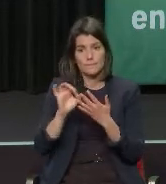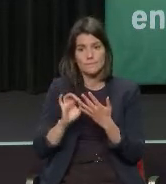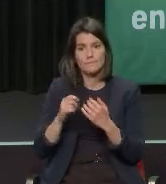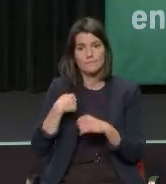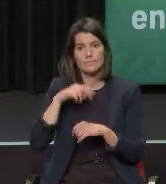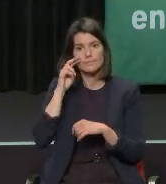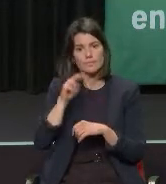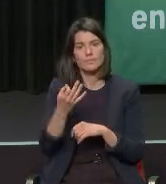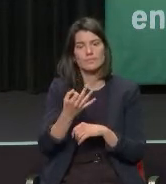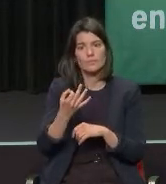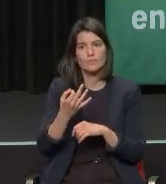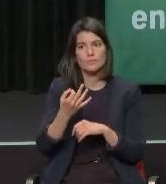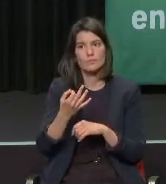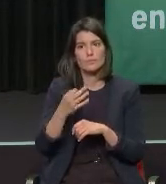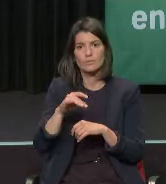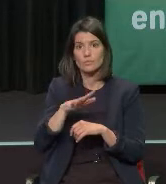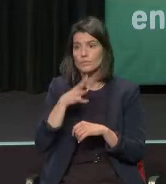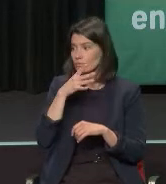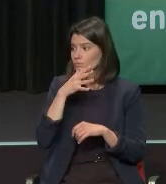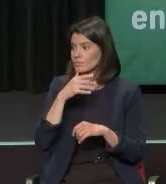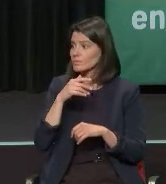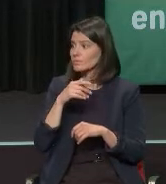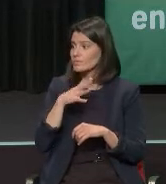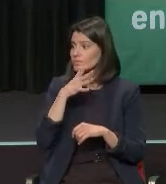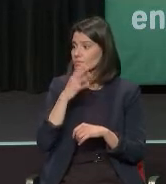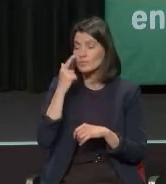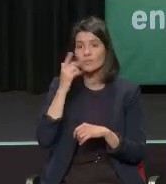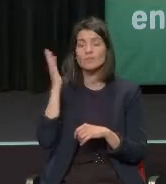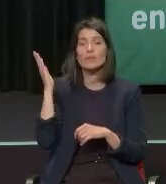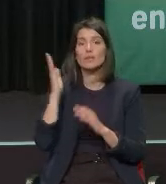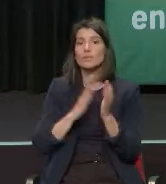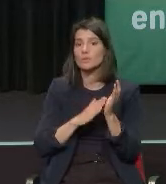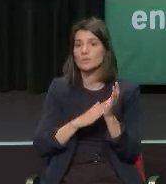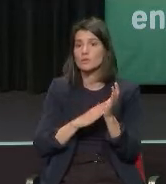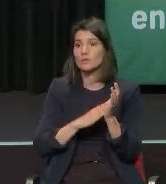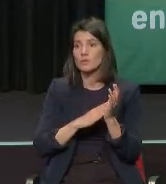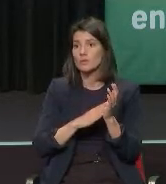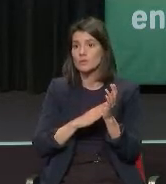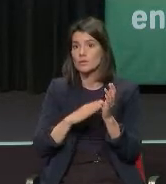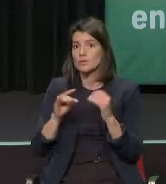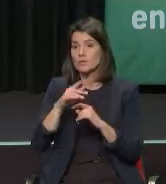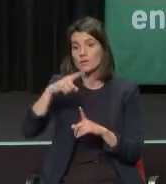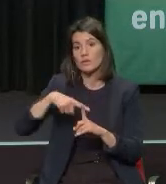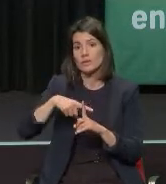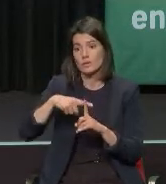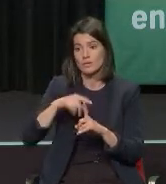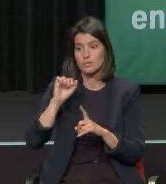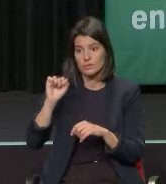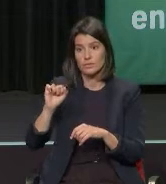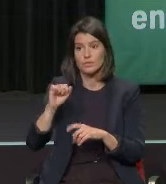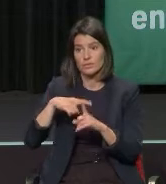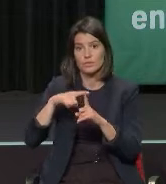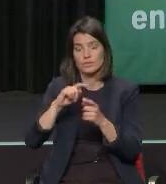detalhe científico. Constatamos que existe uma cor amarela que detecta um aumento